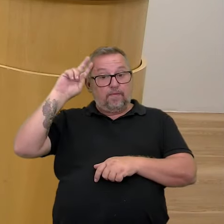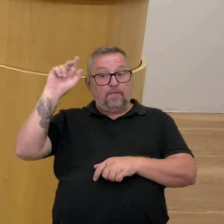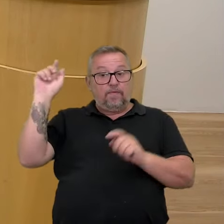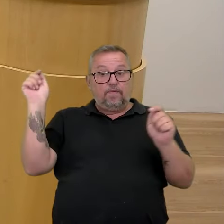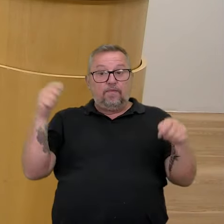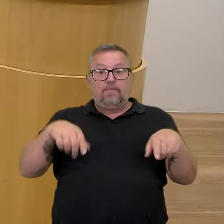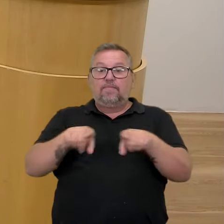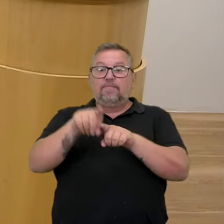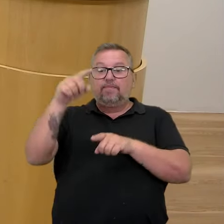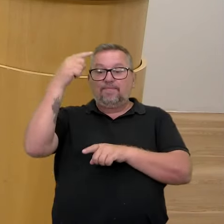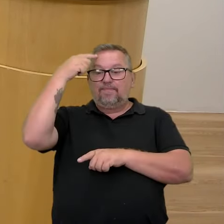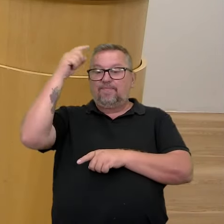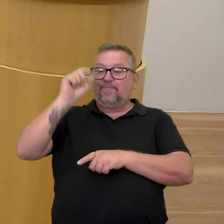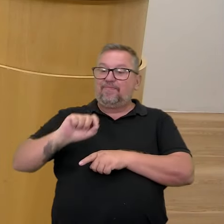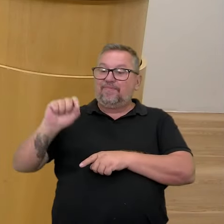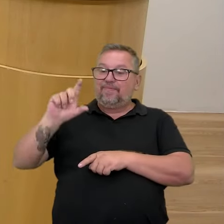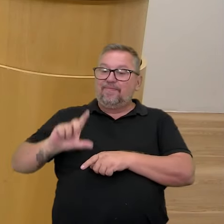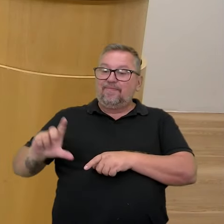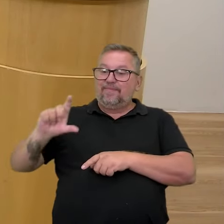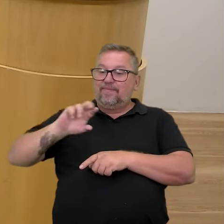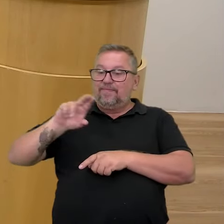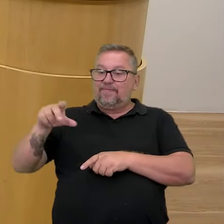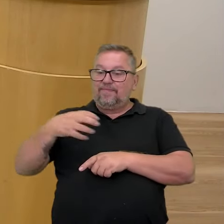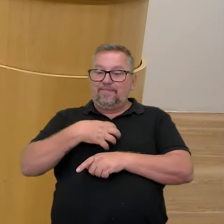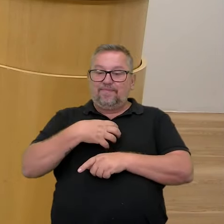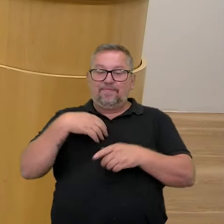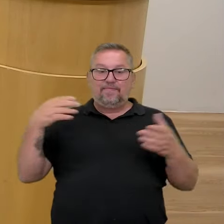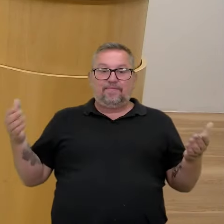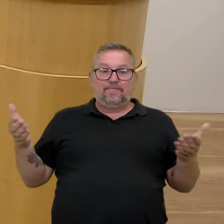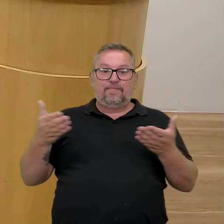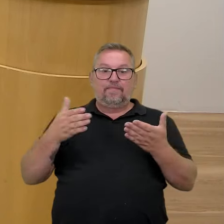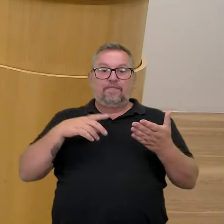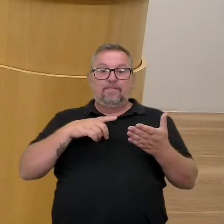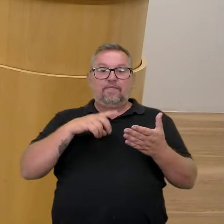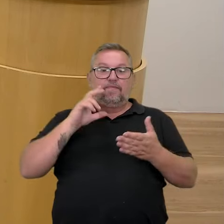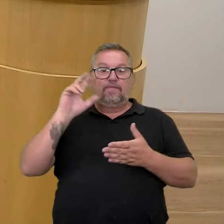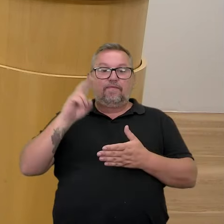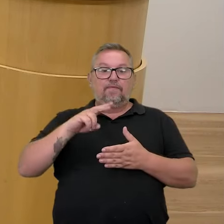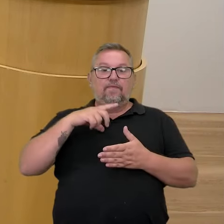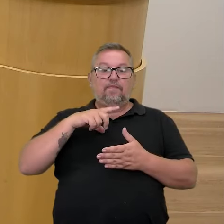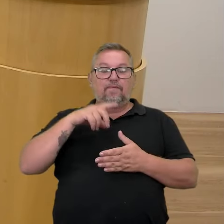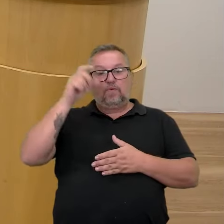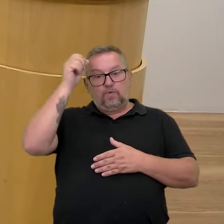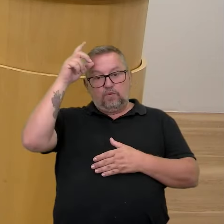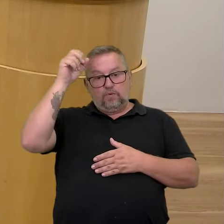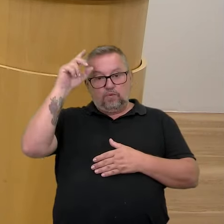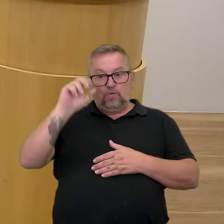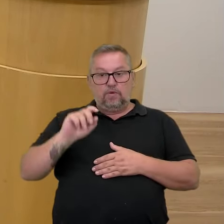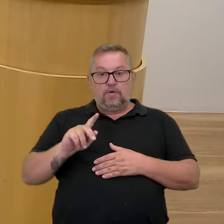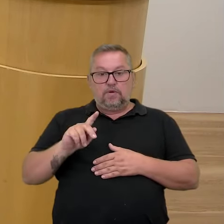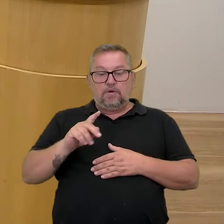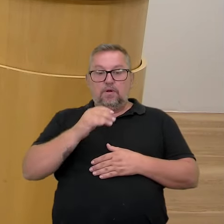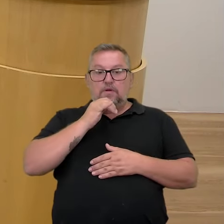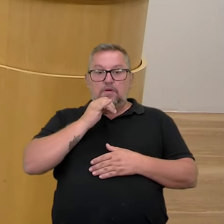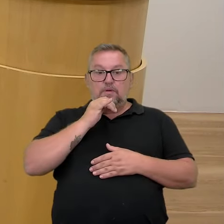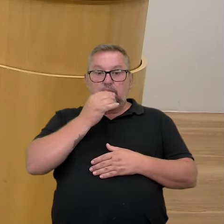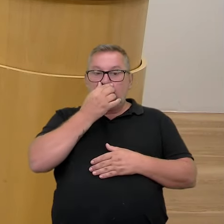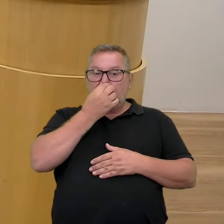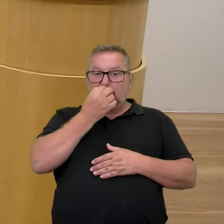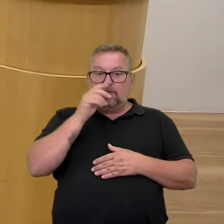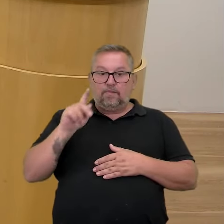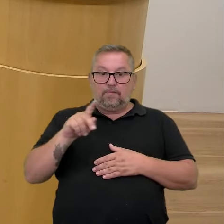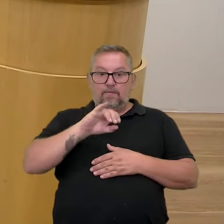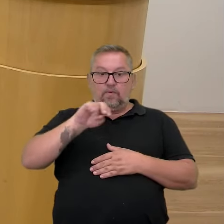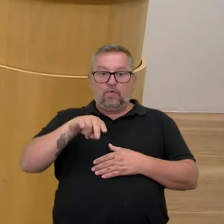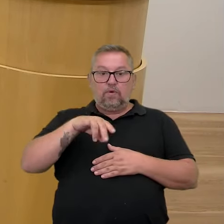pode pensar literatura de diversas formas. Nesse momento, entre literatura e cultura. Por exemplo, a professora Juliana